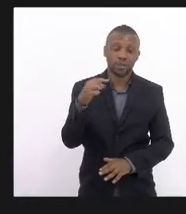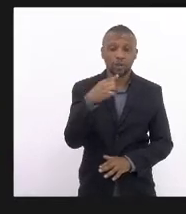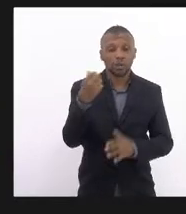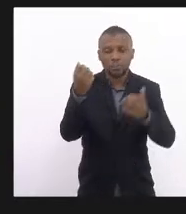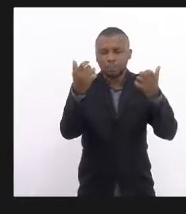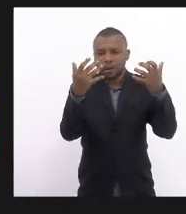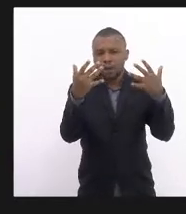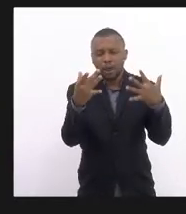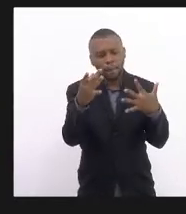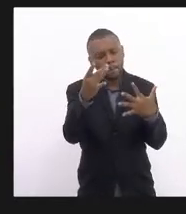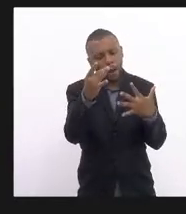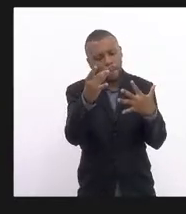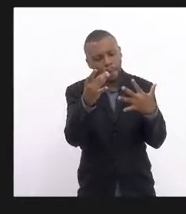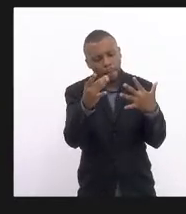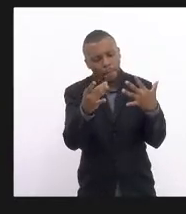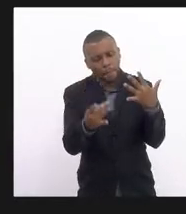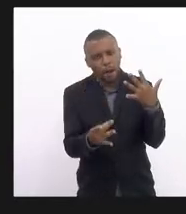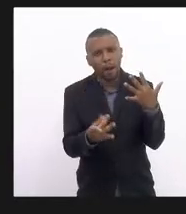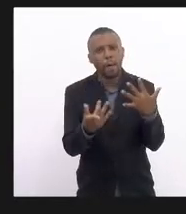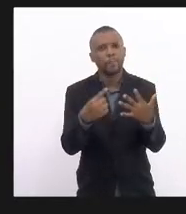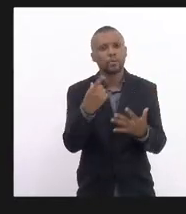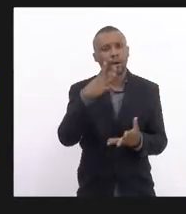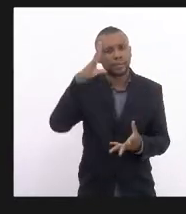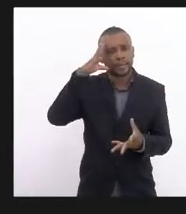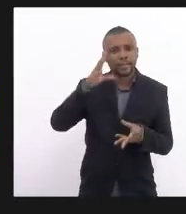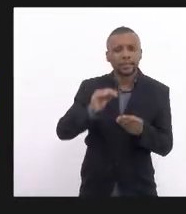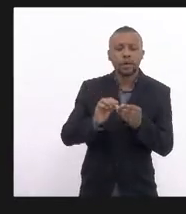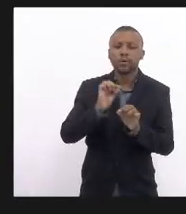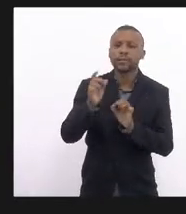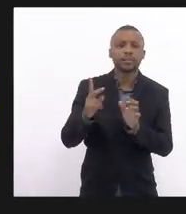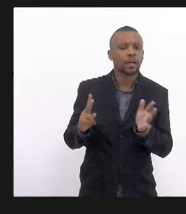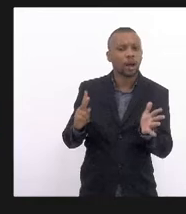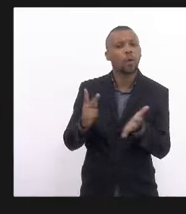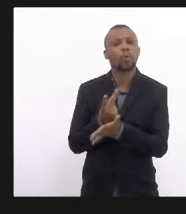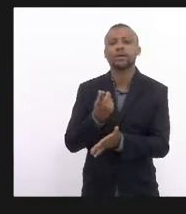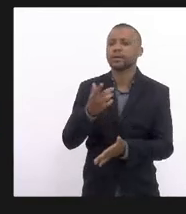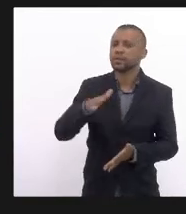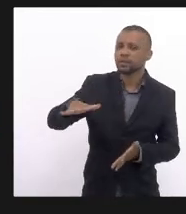pessoal entender realmente o que está se passando ali. Eu acho que